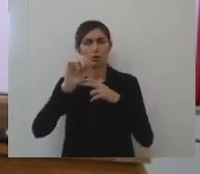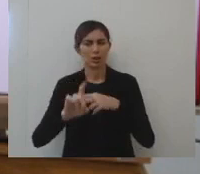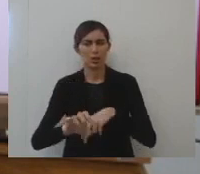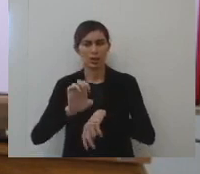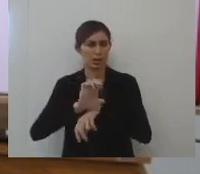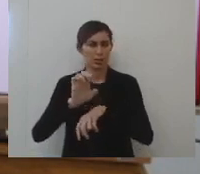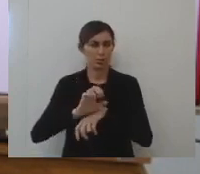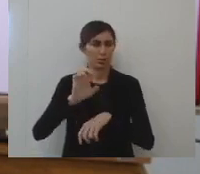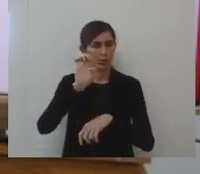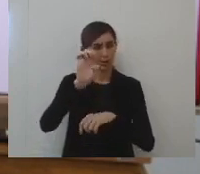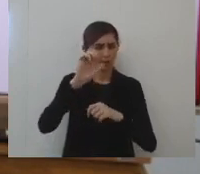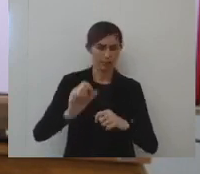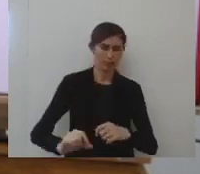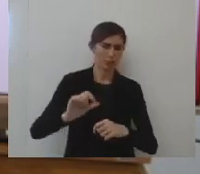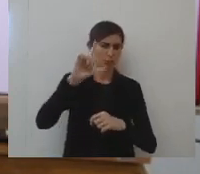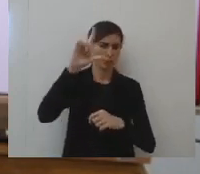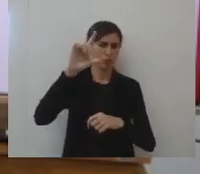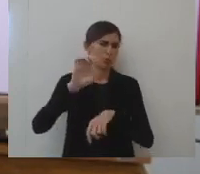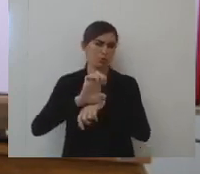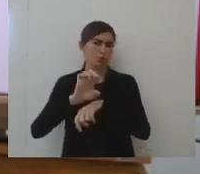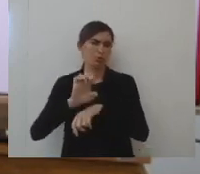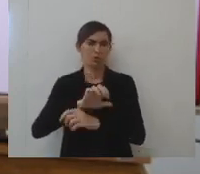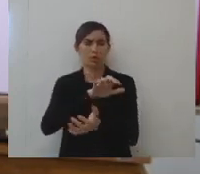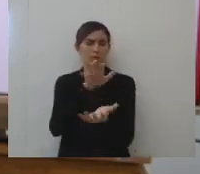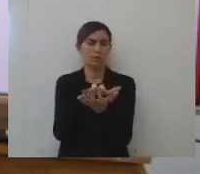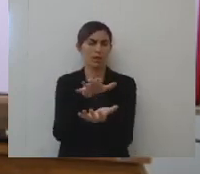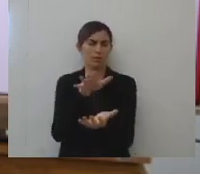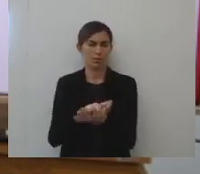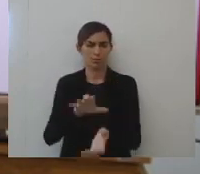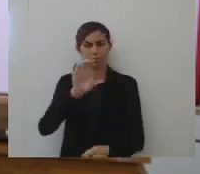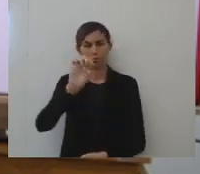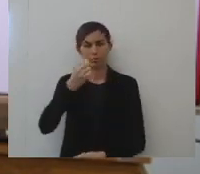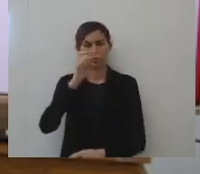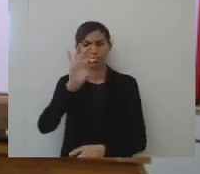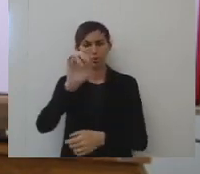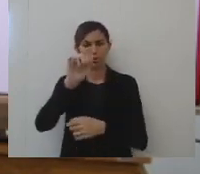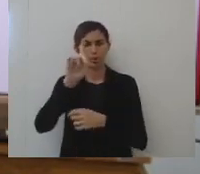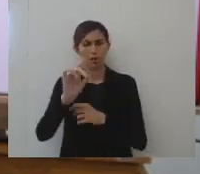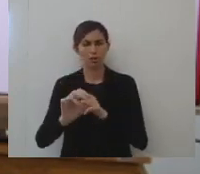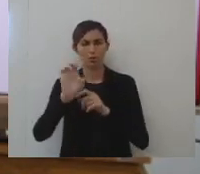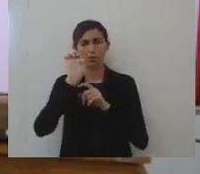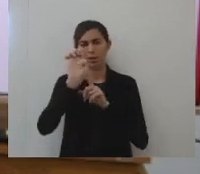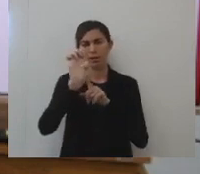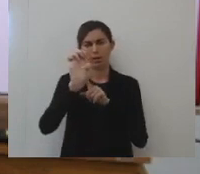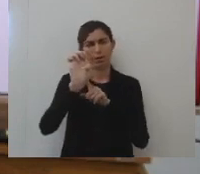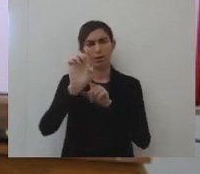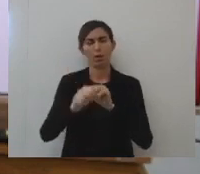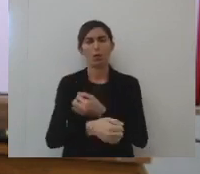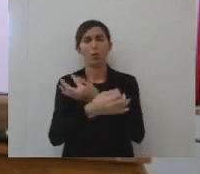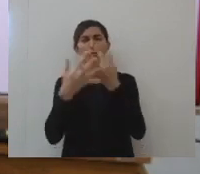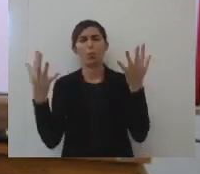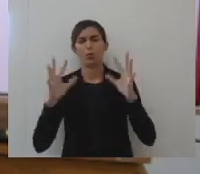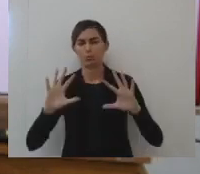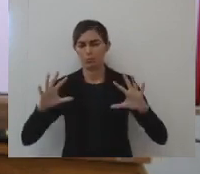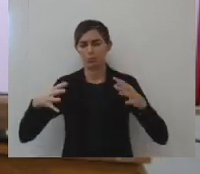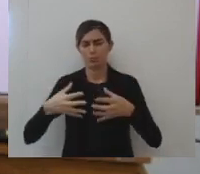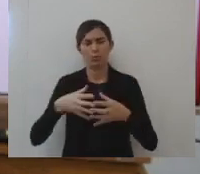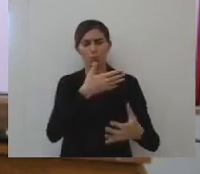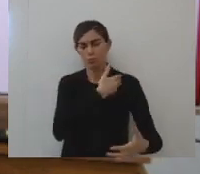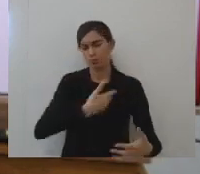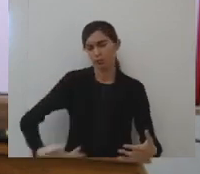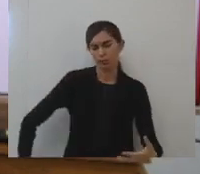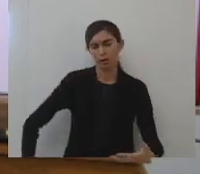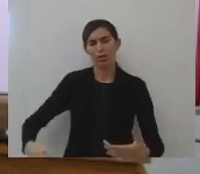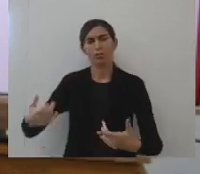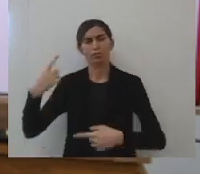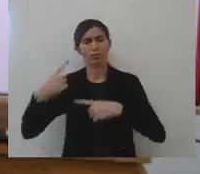com E maiúsculo, tá certo? Não é o Estado de Pernambuco, é Estado com E maiúsculo. É o Estado enquanto uma configuração de governo